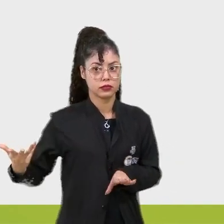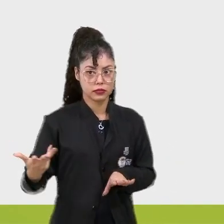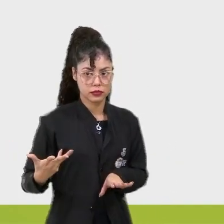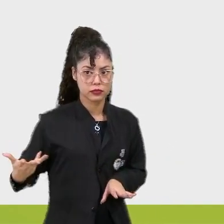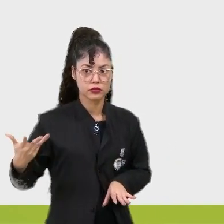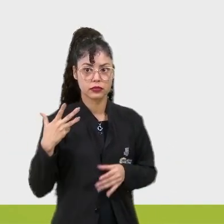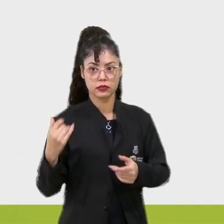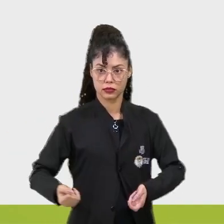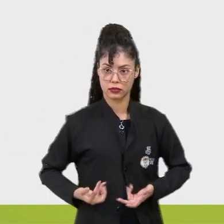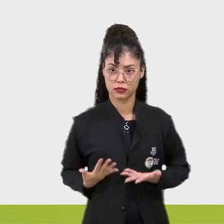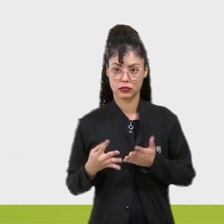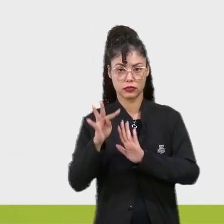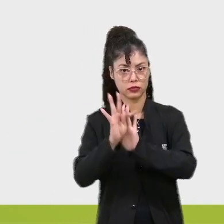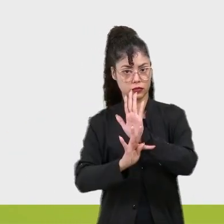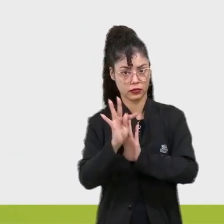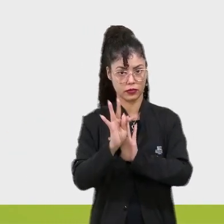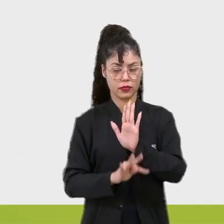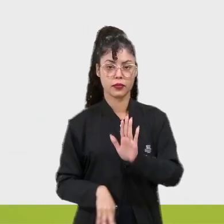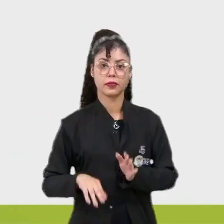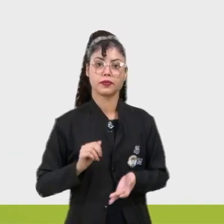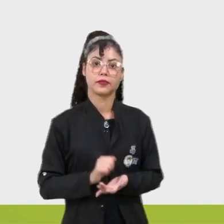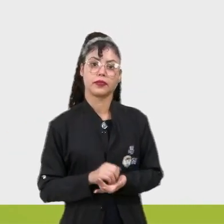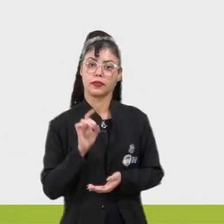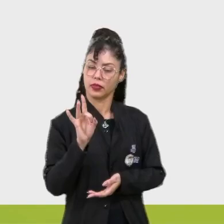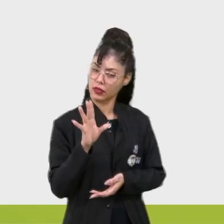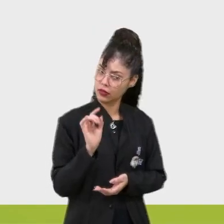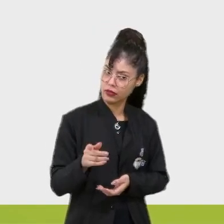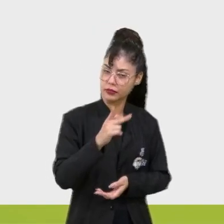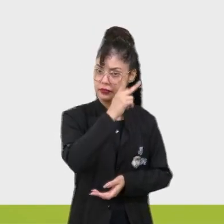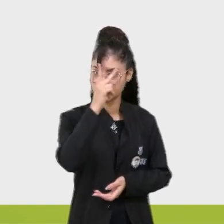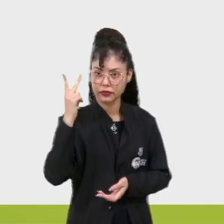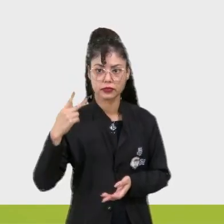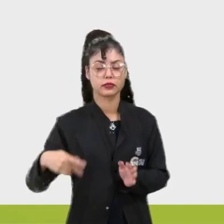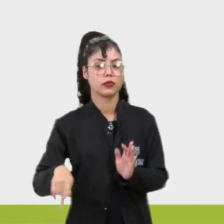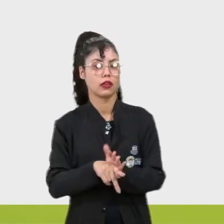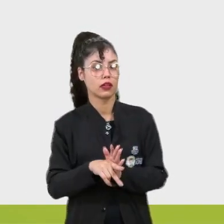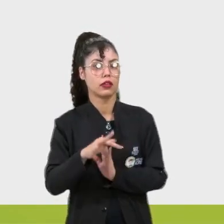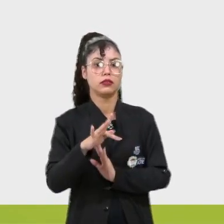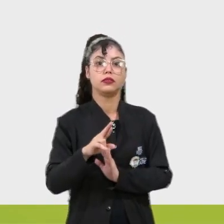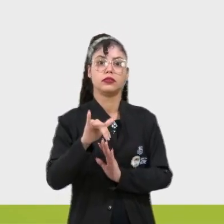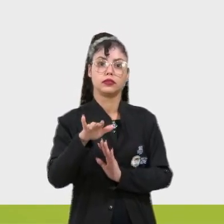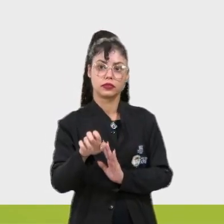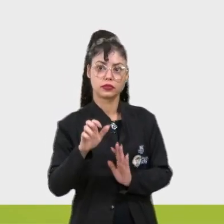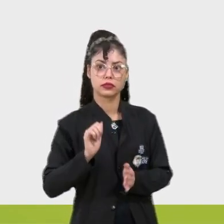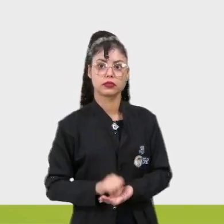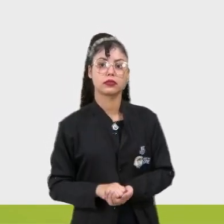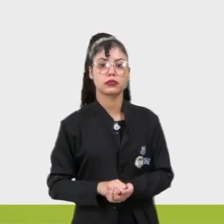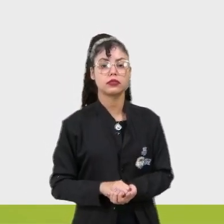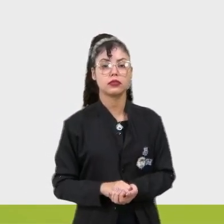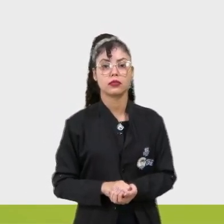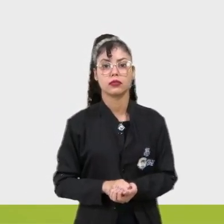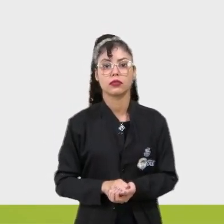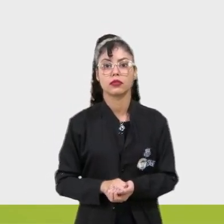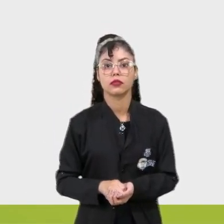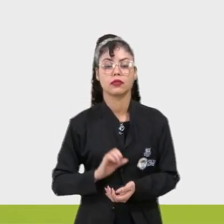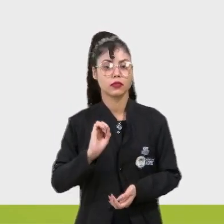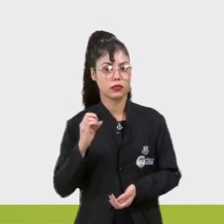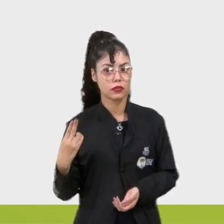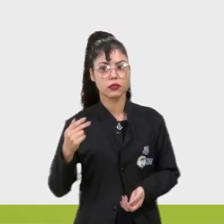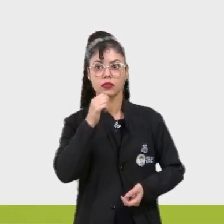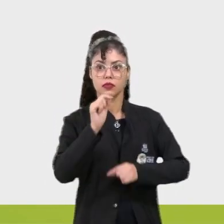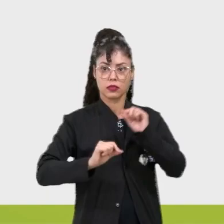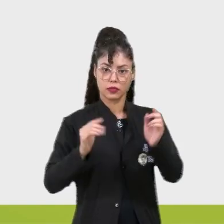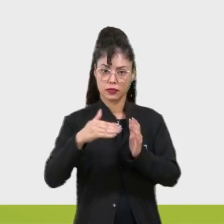textos motivadores, se é um repertório só pessoal, ou seja, a fonte ali, né, da sua cabeça, né, ou